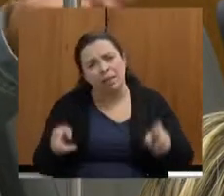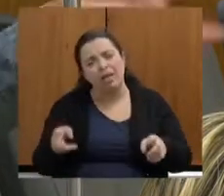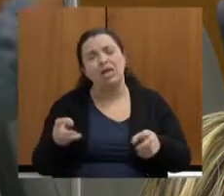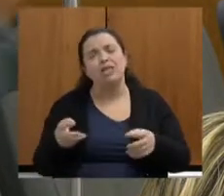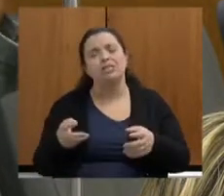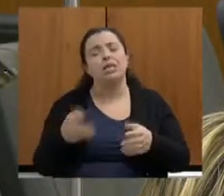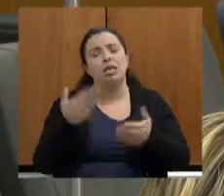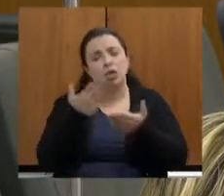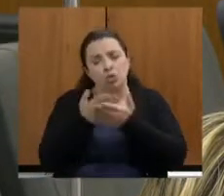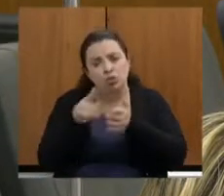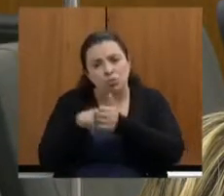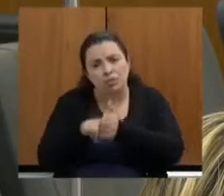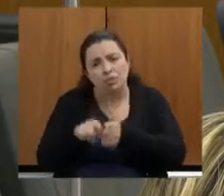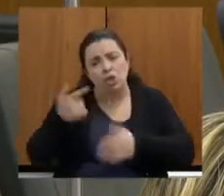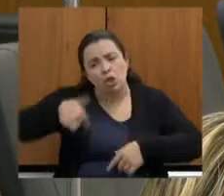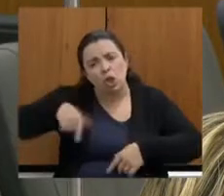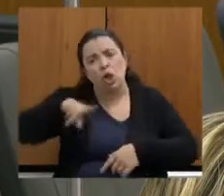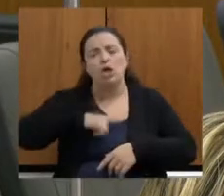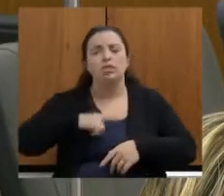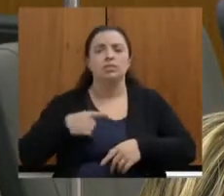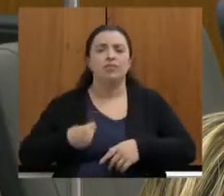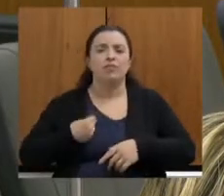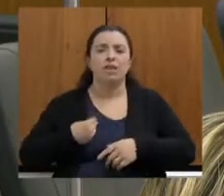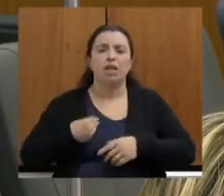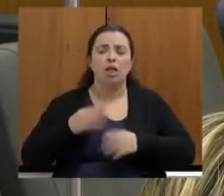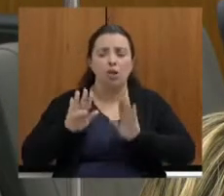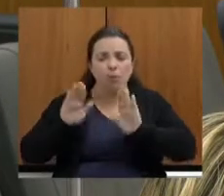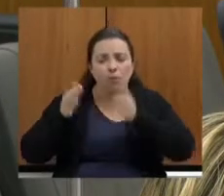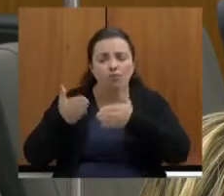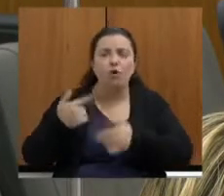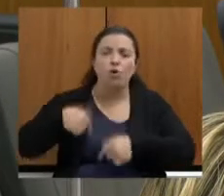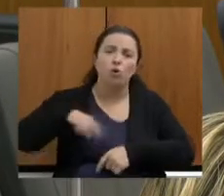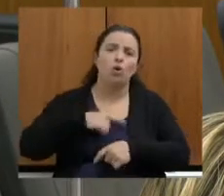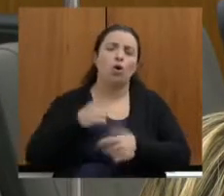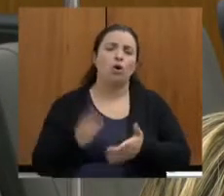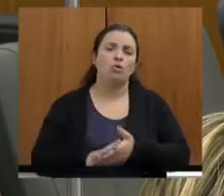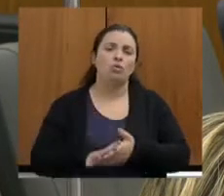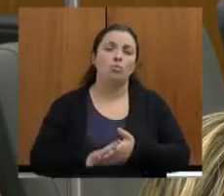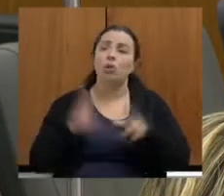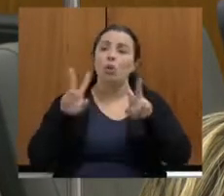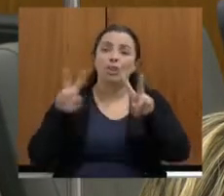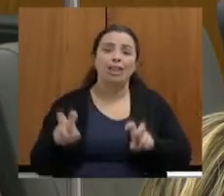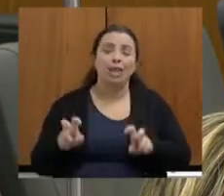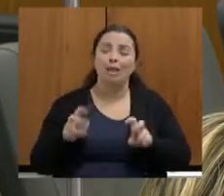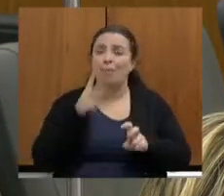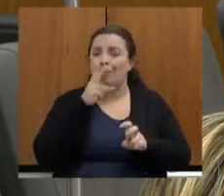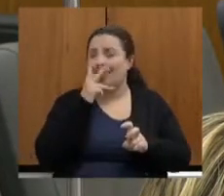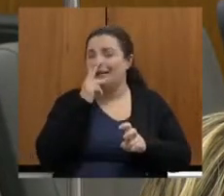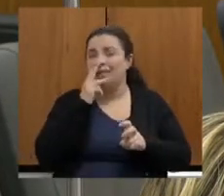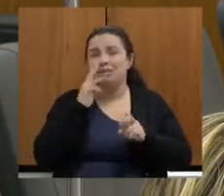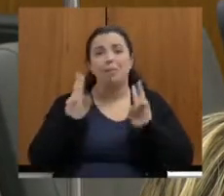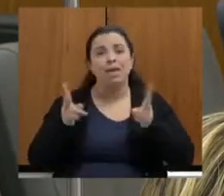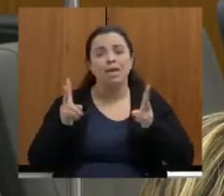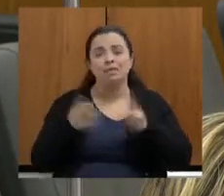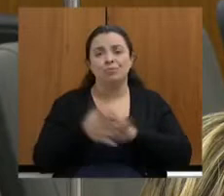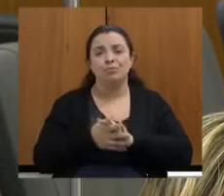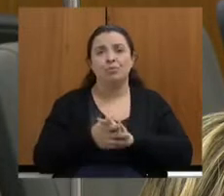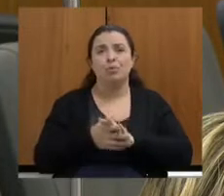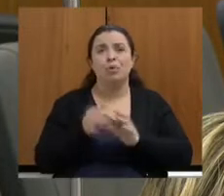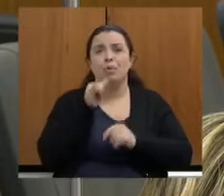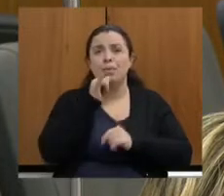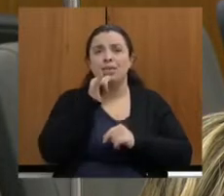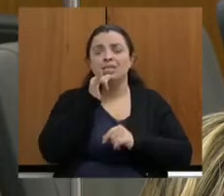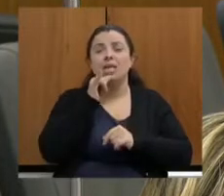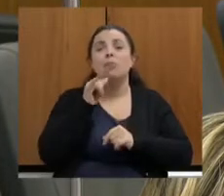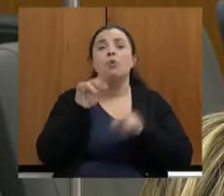por todos nós eu acho que os assuntos é quase um só igual assunto da pedra lá ó